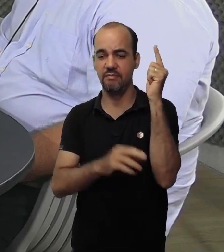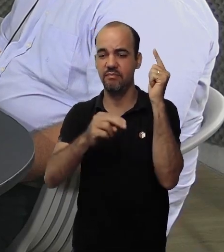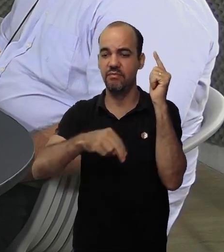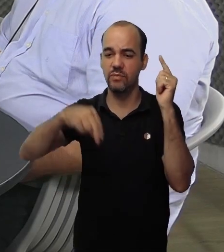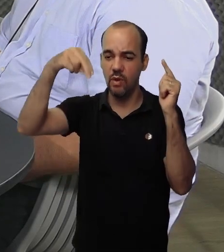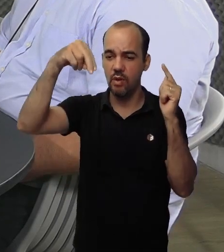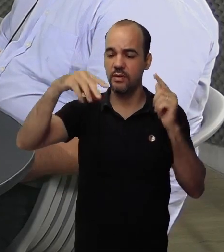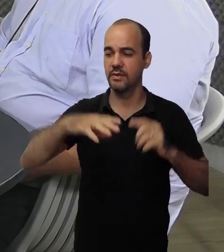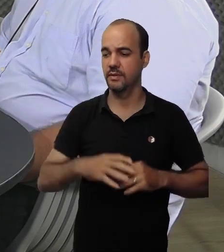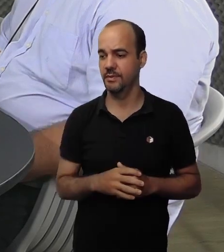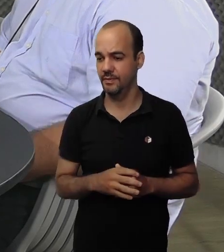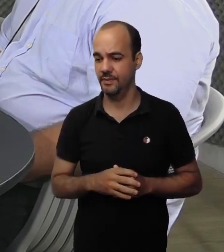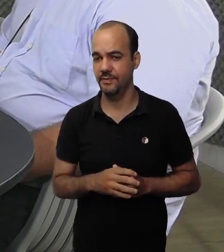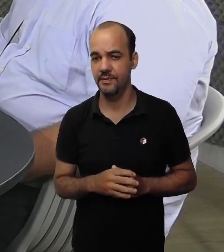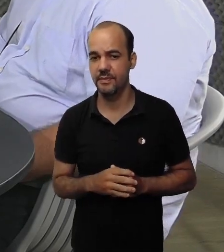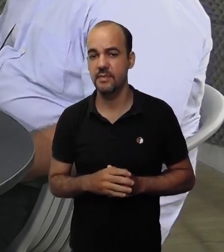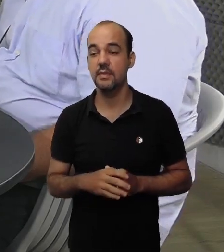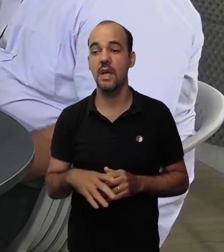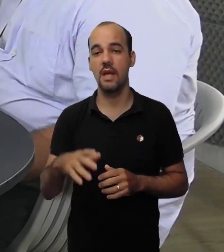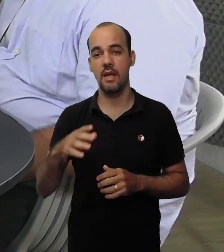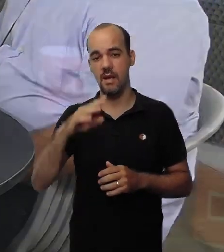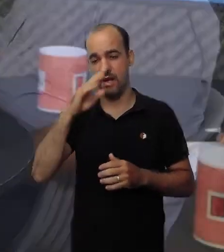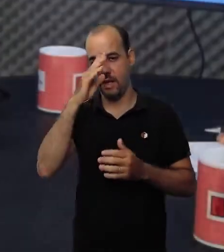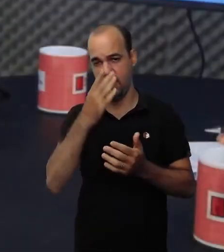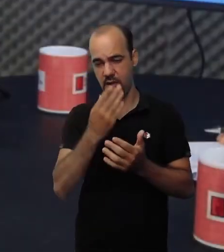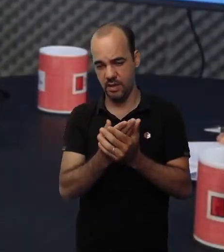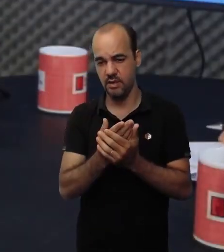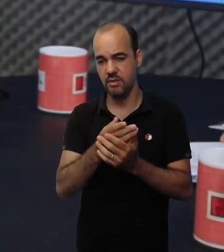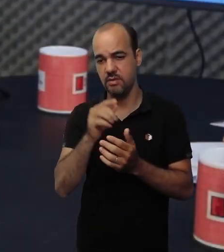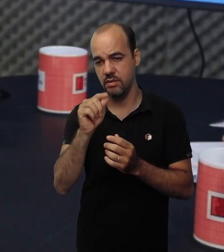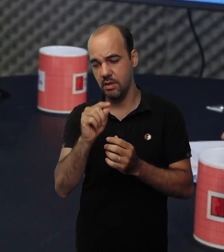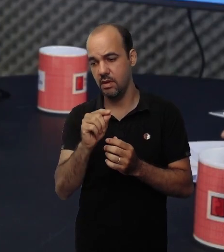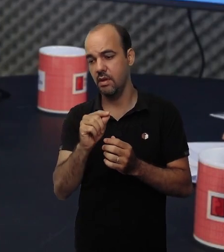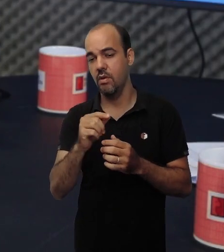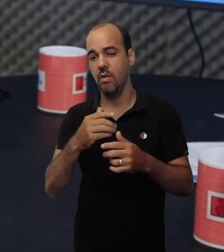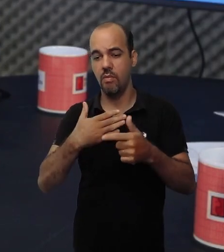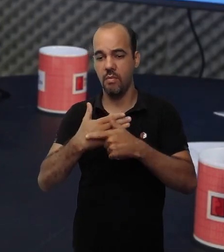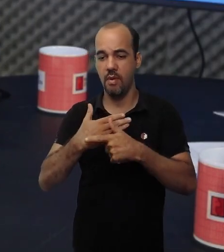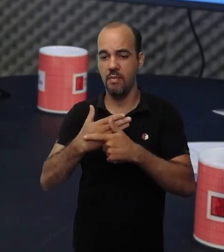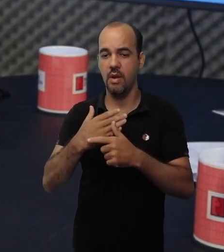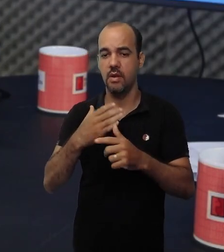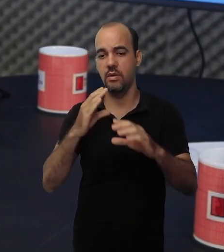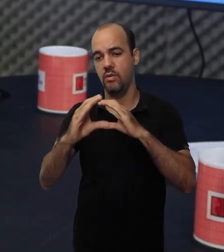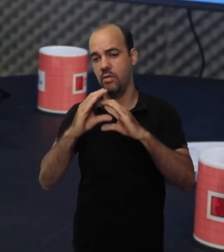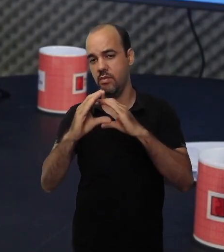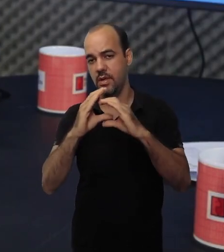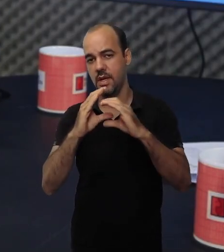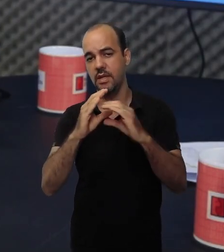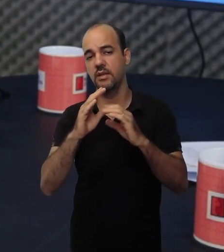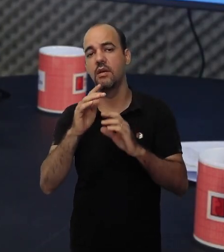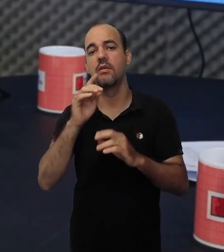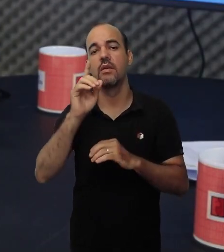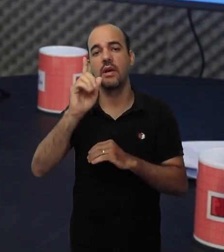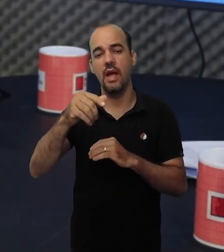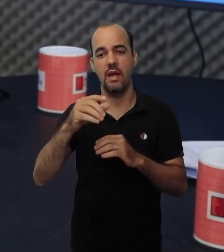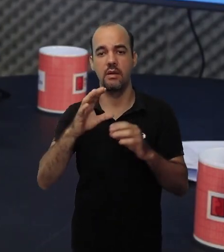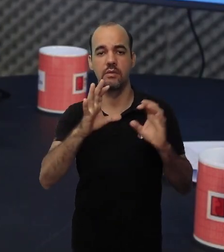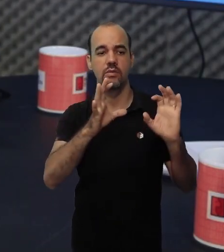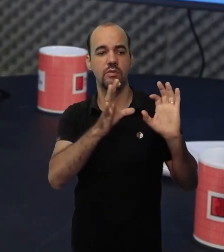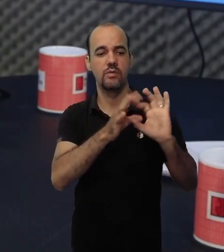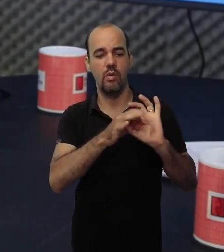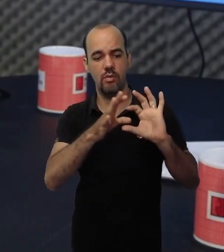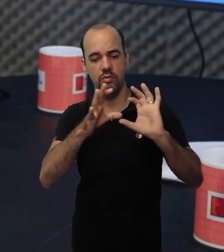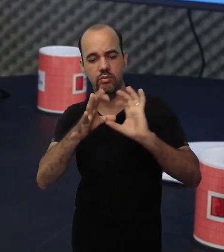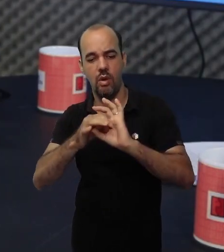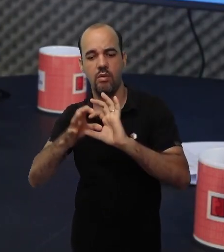Eu acredito que o papel da comunicação, de fato, é esse. É fazer a conexão,